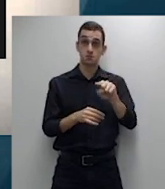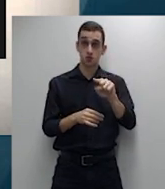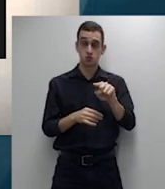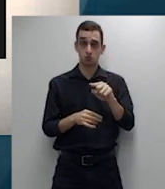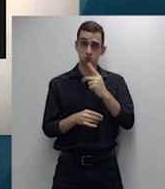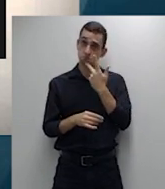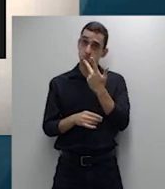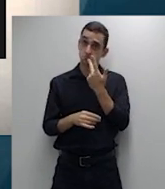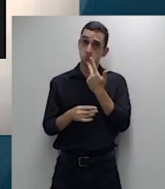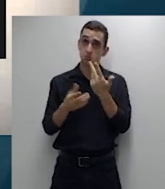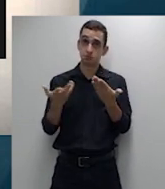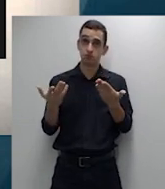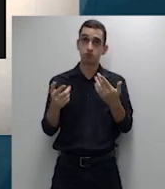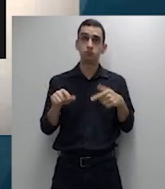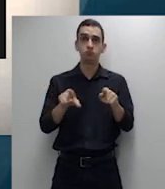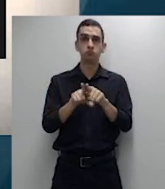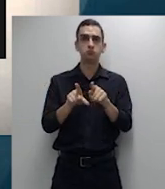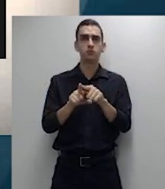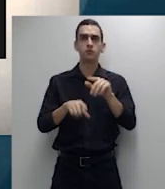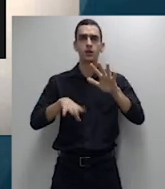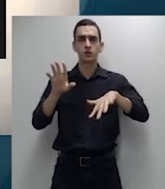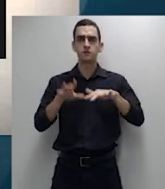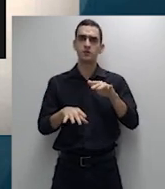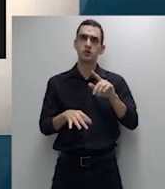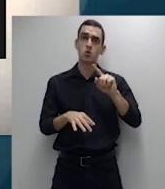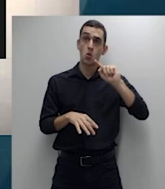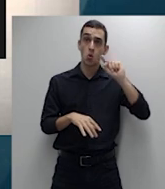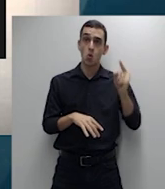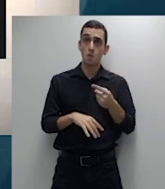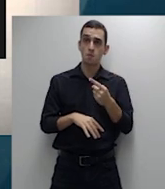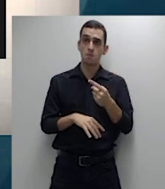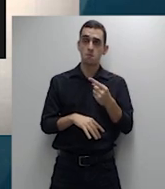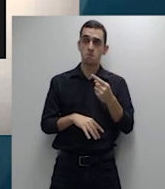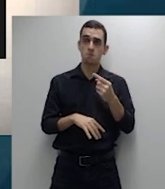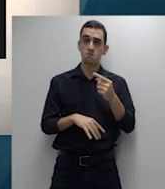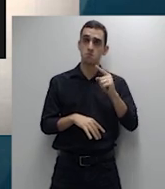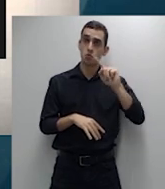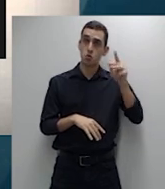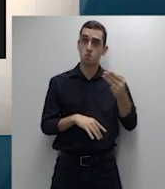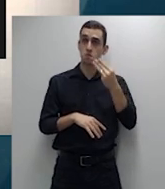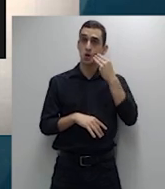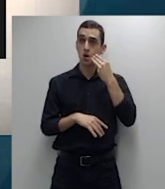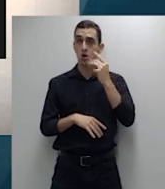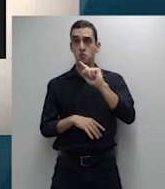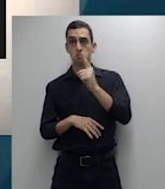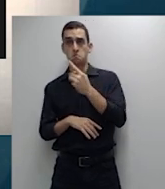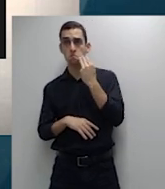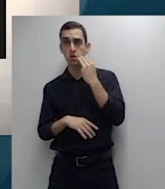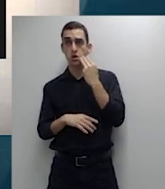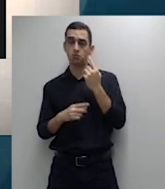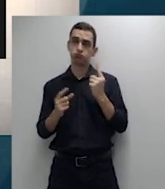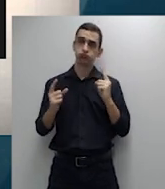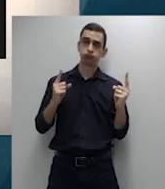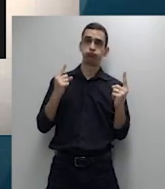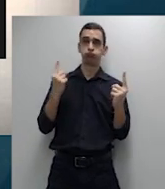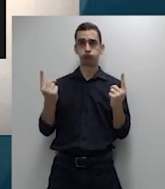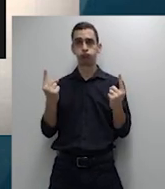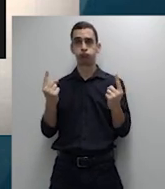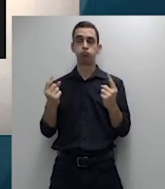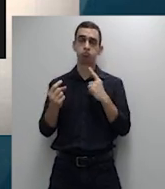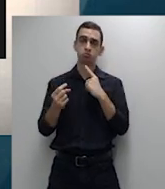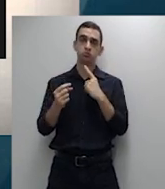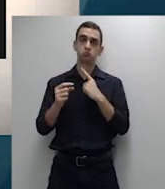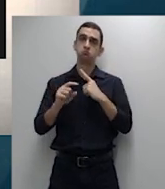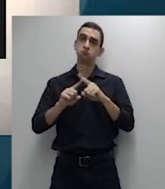assim de início verem um pouco mais Talvez um milhão como cada uma das ações talvez a terra eu já disse isso mais diante da proposta